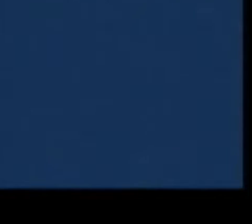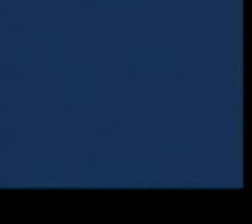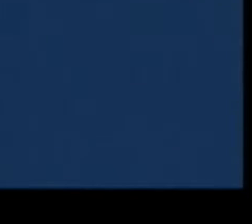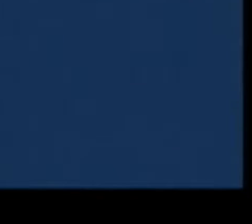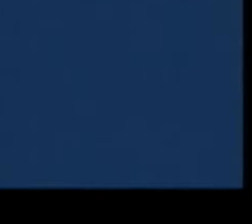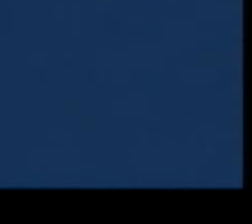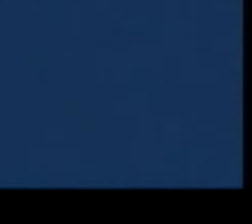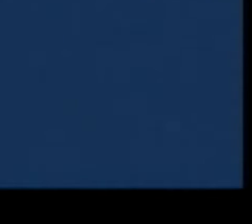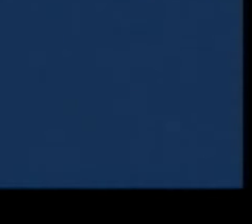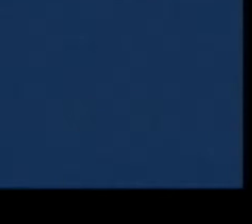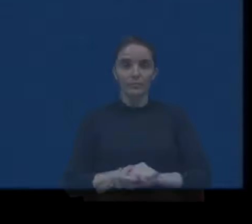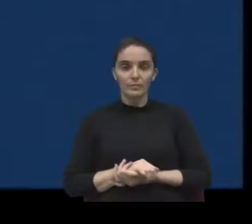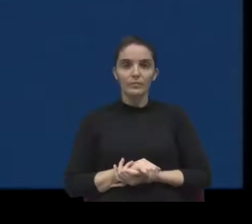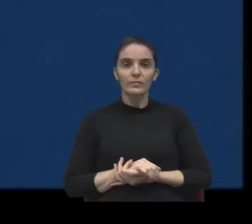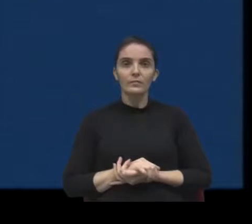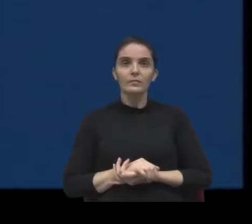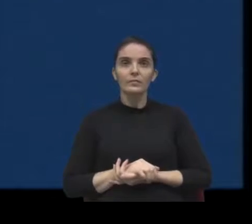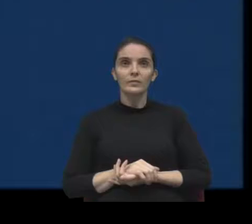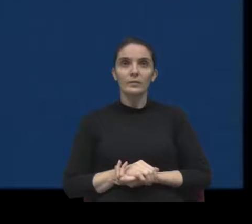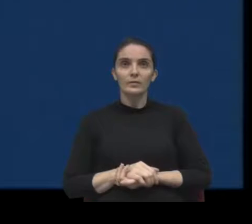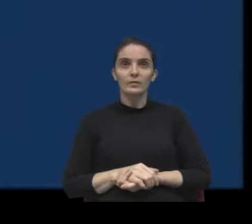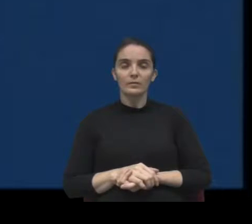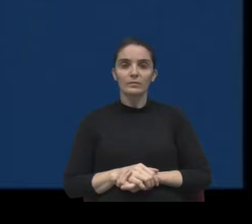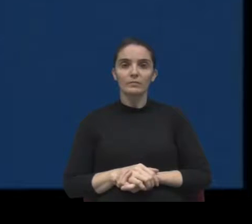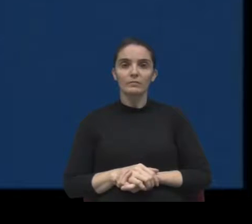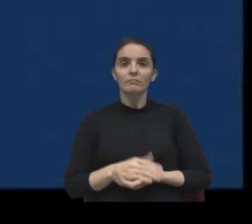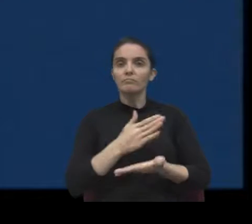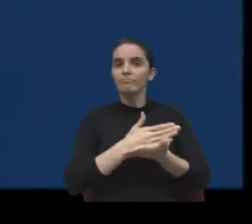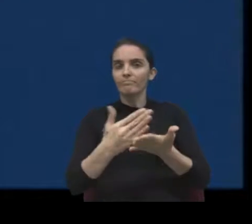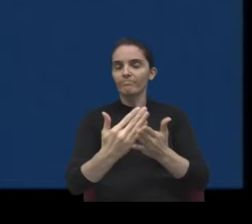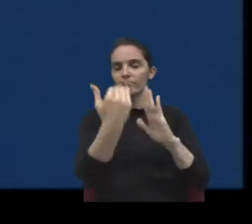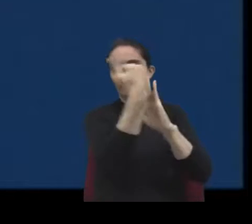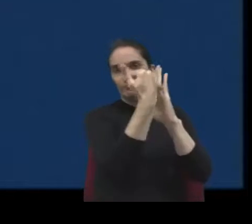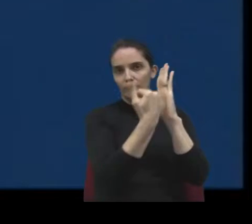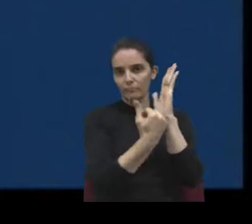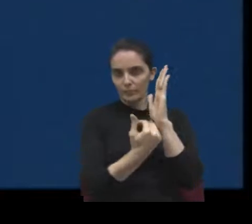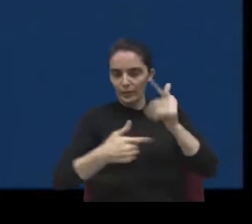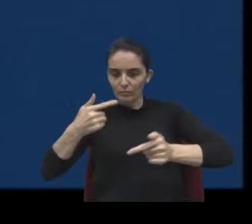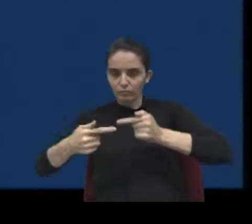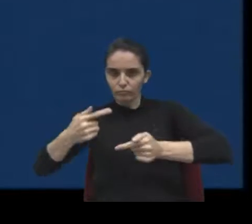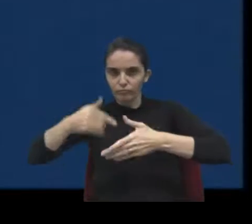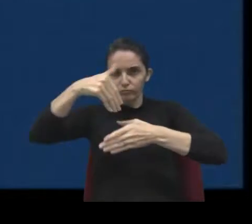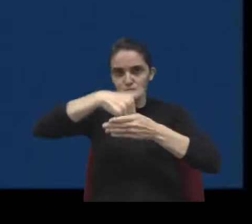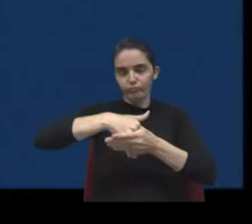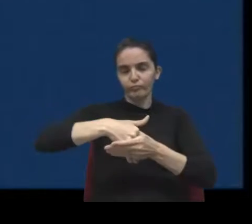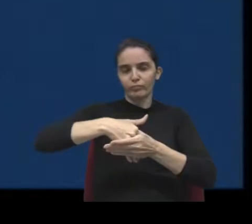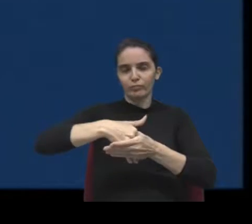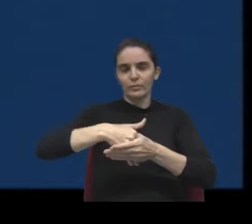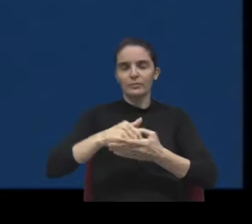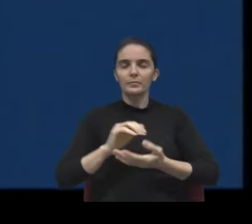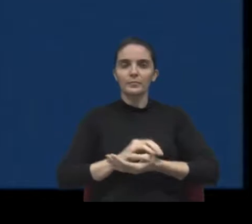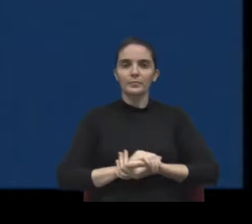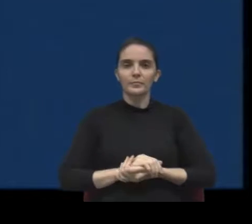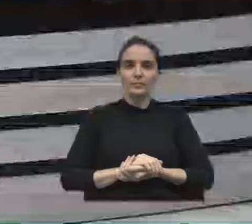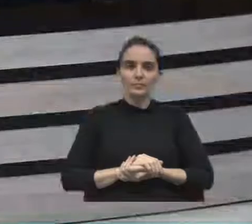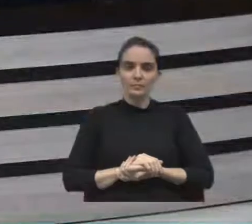Havendo o número regimental, esta presidência dá por iniciada a discussão e votação da matéria da ordem do dia.